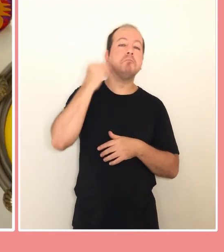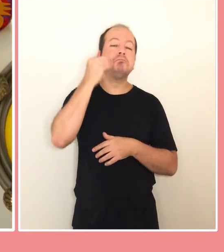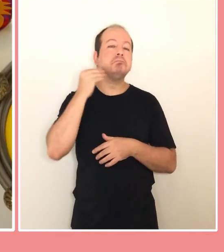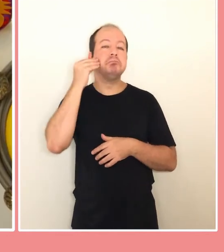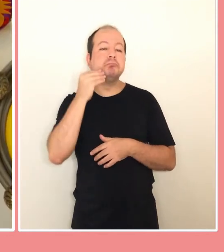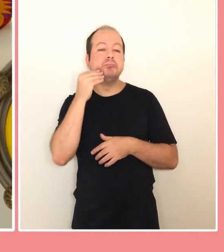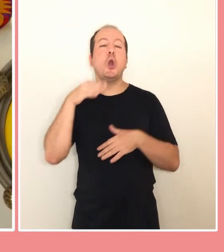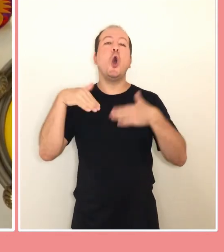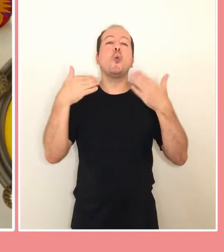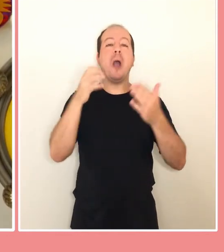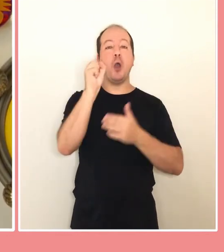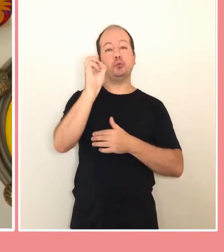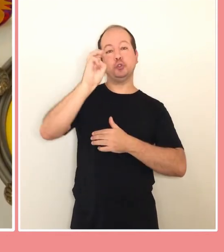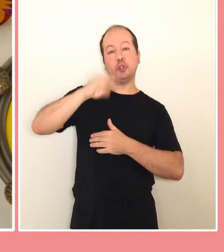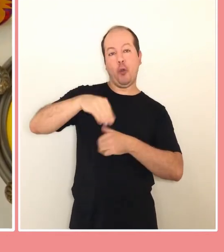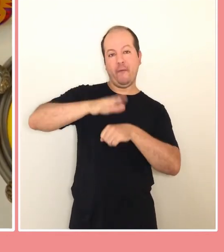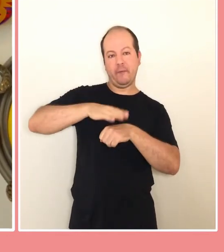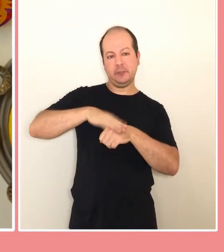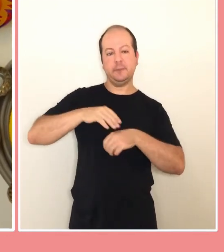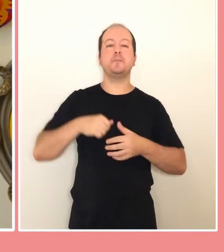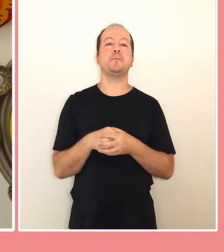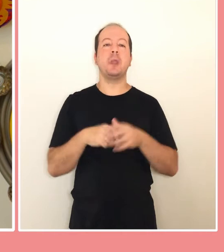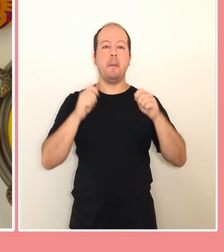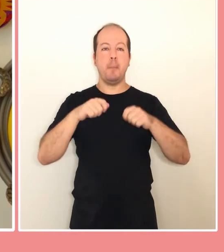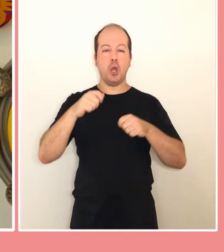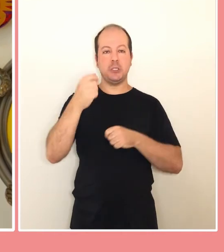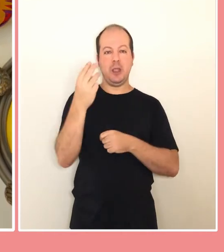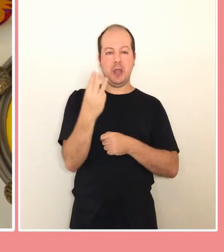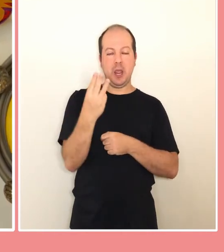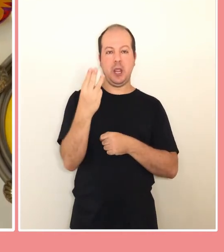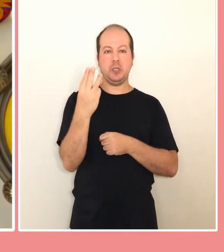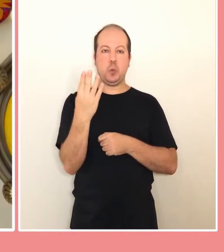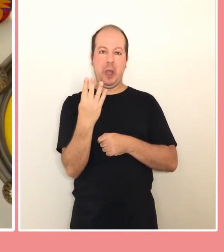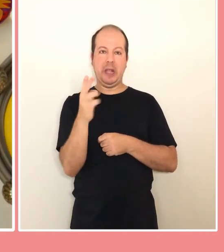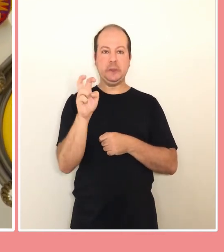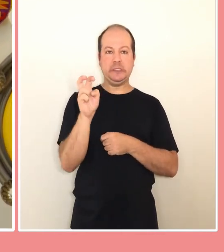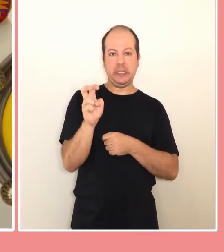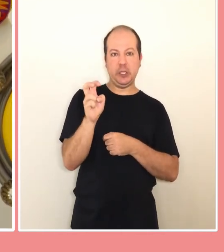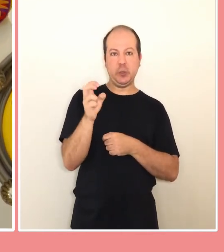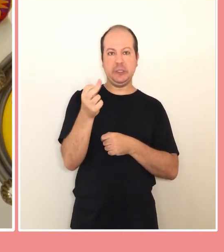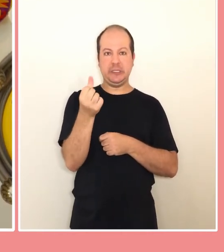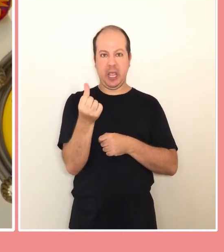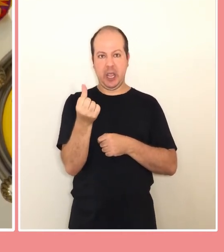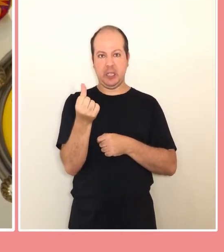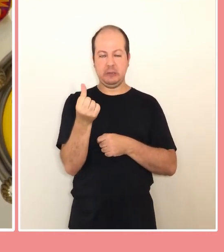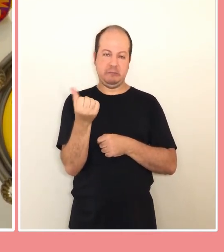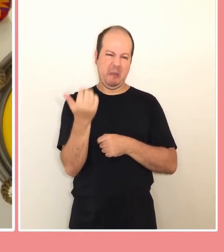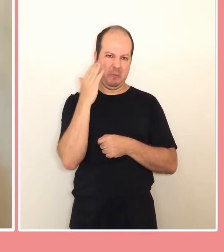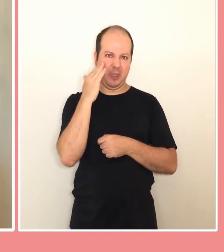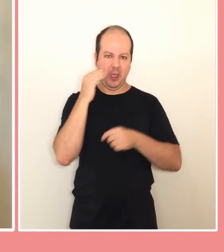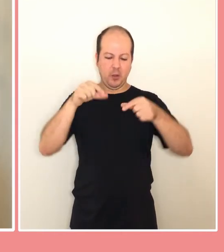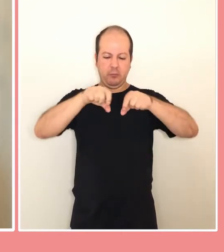que tipo de som que vai sair. Então, pode ter 3 furos, 4 furos, 5 furos, 6 furos, 2 furos, 3